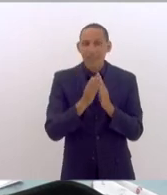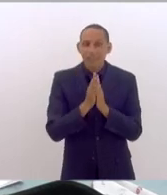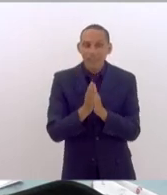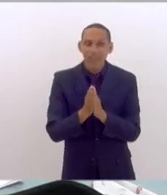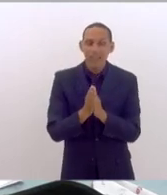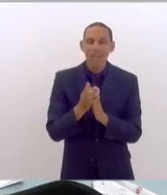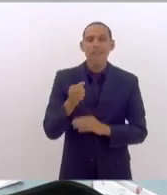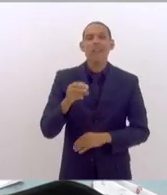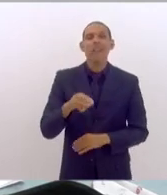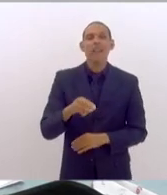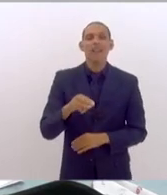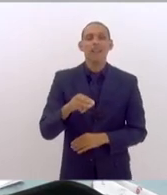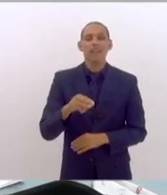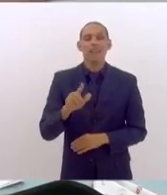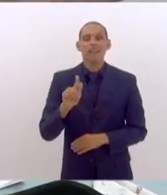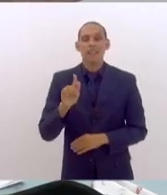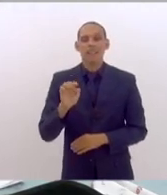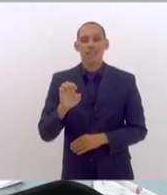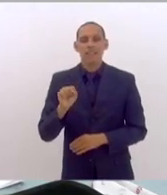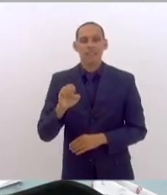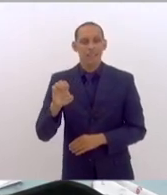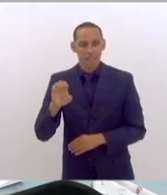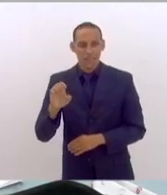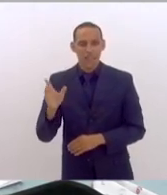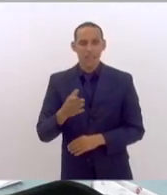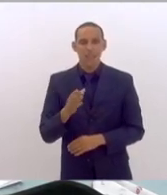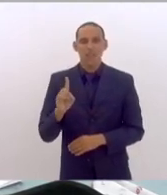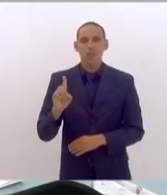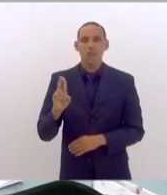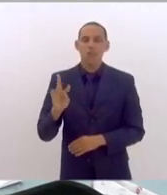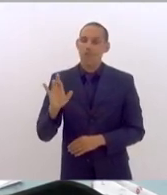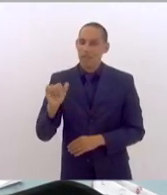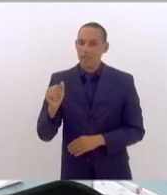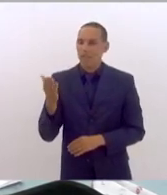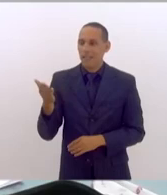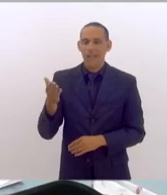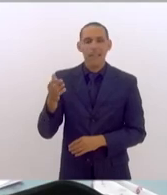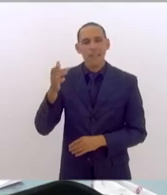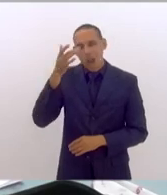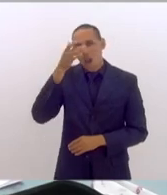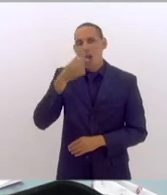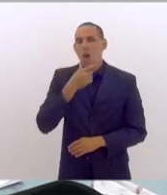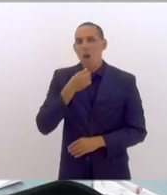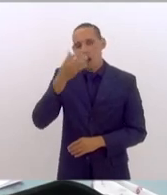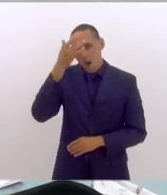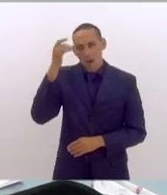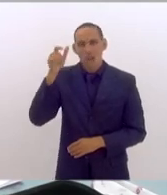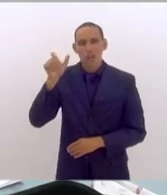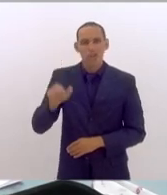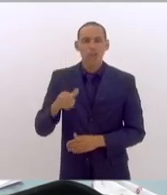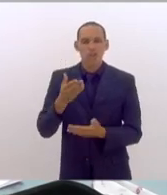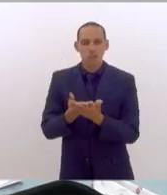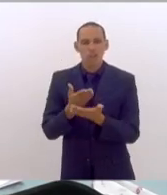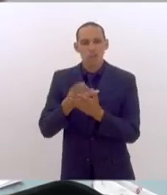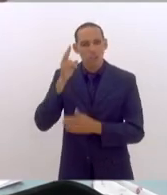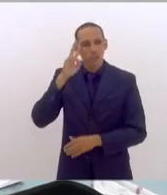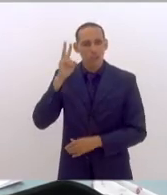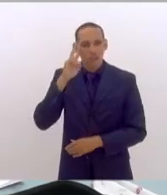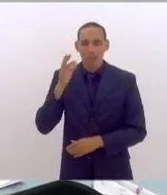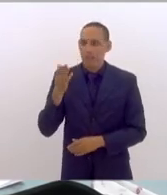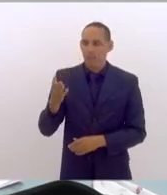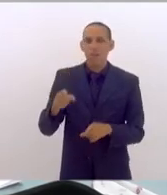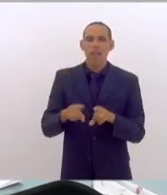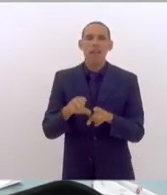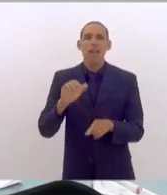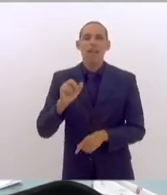agradecer muito ao gesto é Dutra Historiador da minha Assessoria e sobretudo especialmente a Carla felows psicóloga mestre